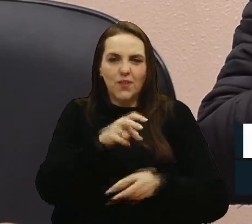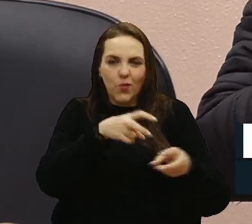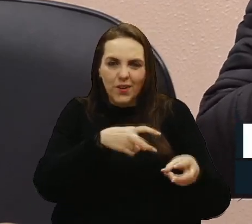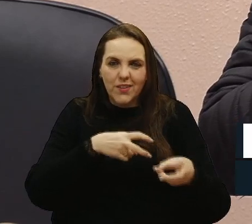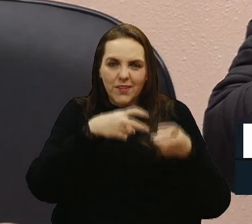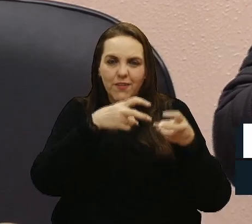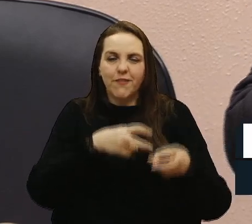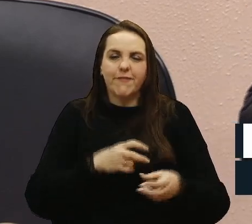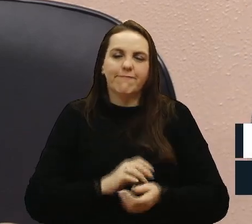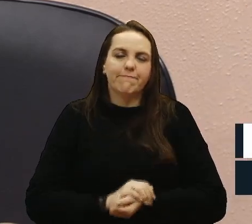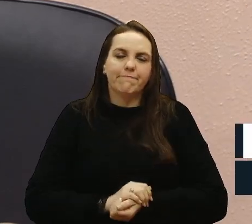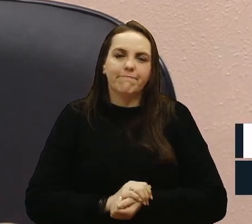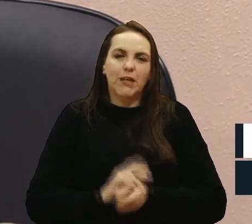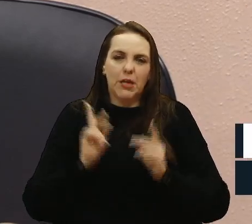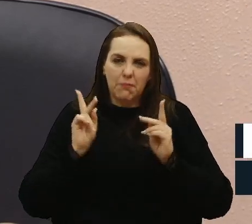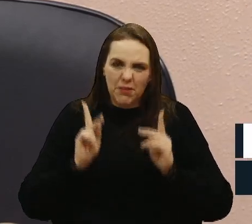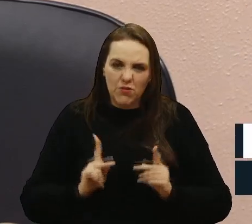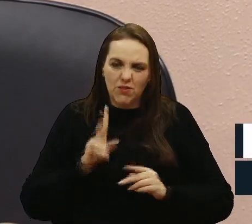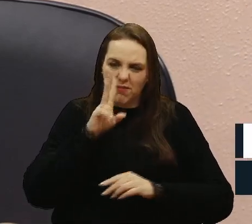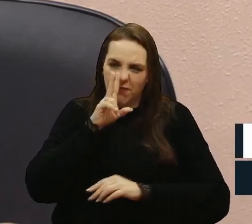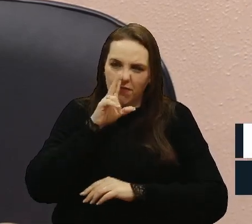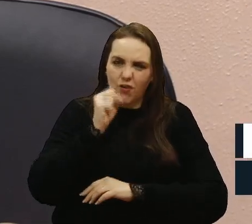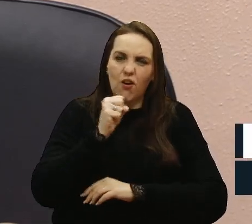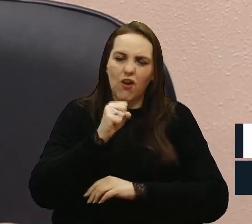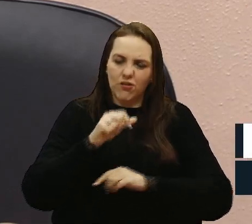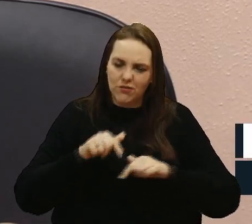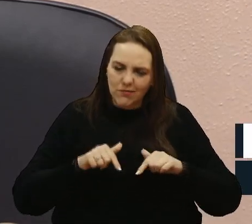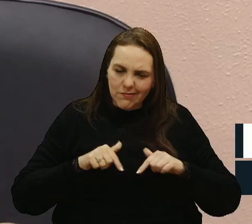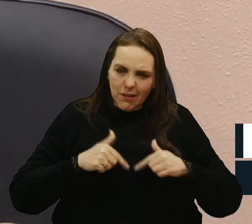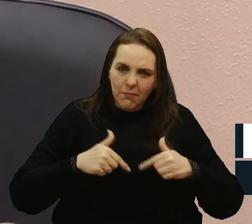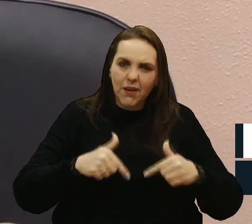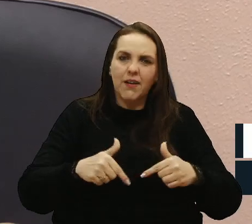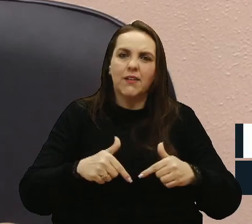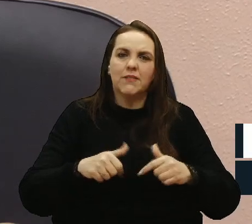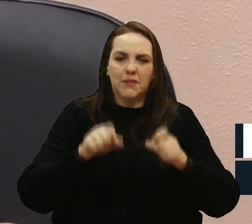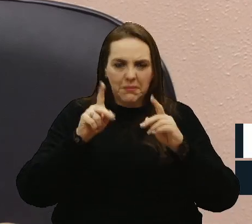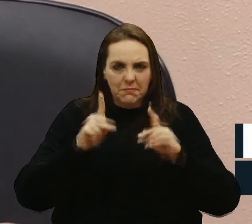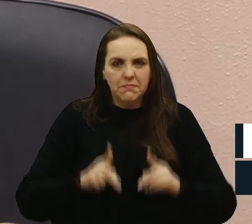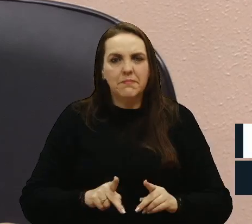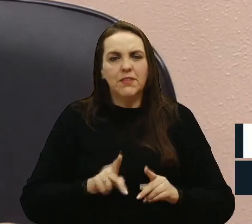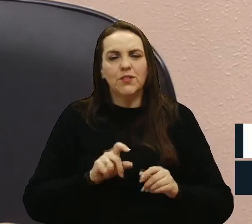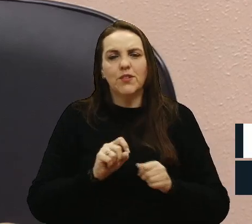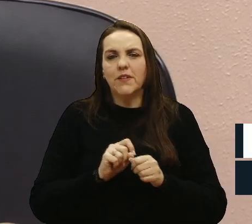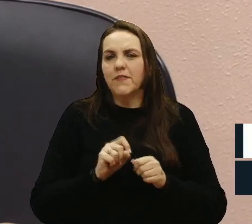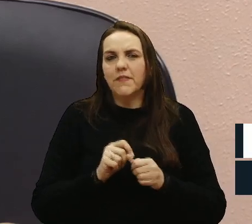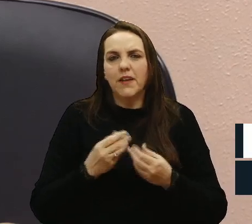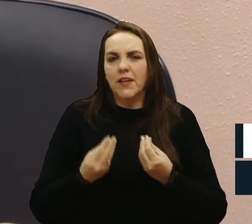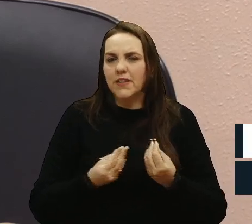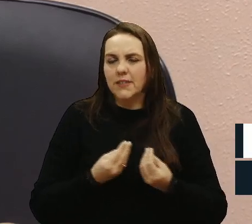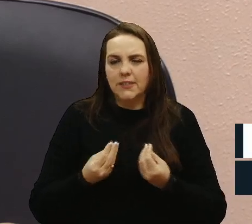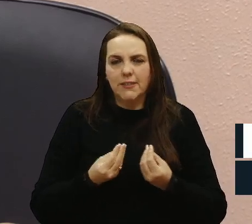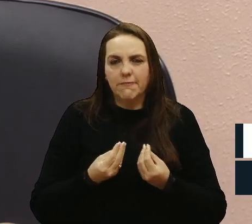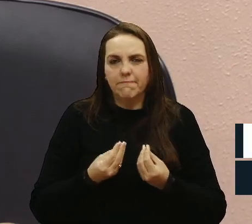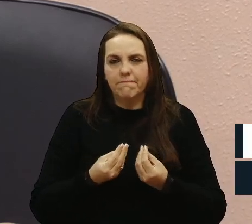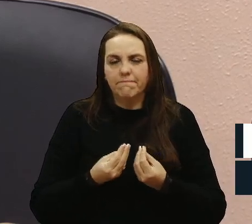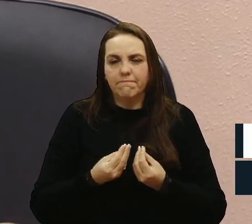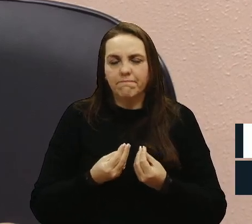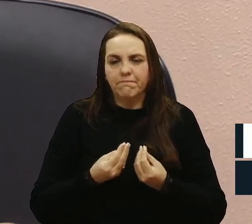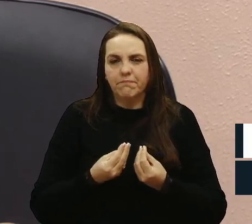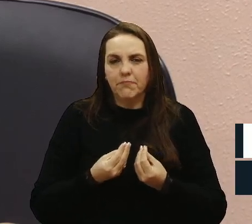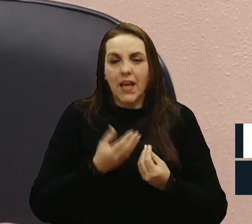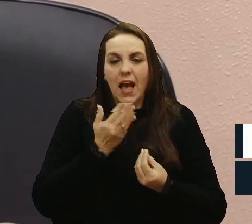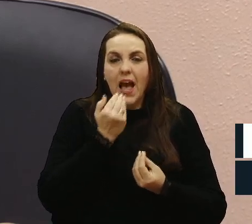interior, pessoas fortes do trabalho, pessoas que fazem chegar